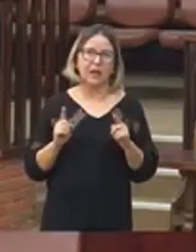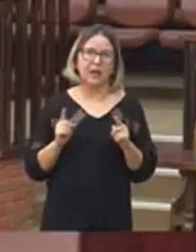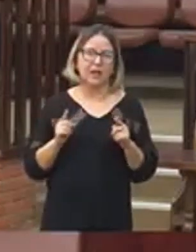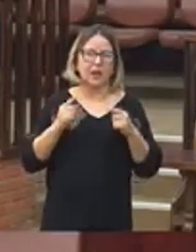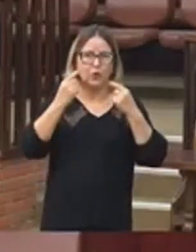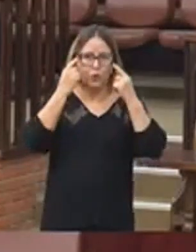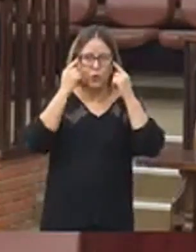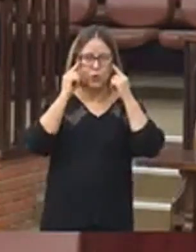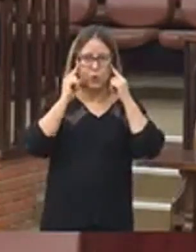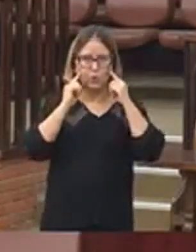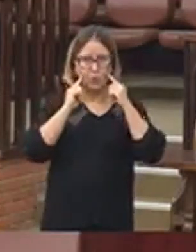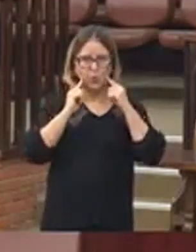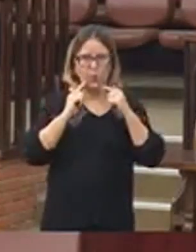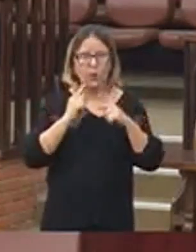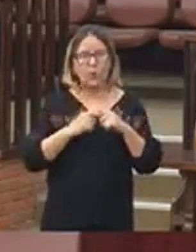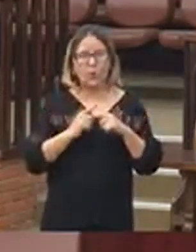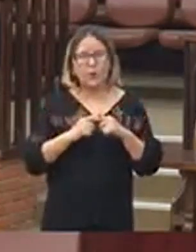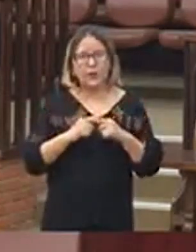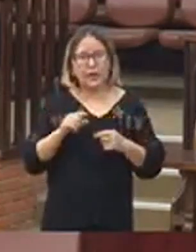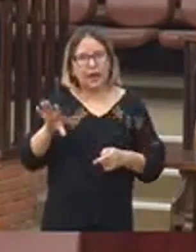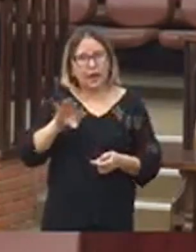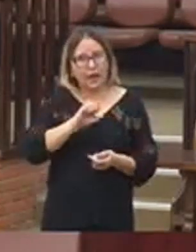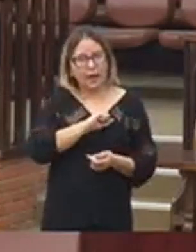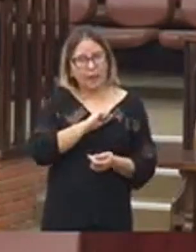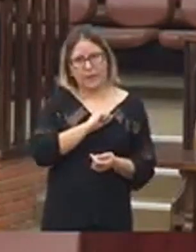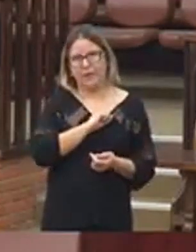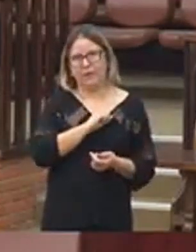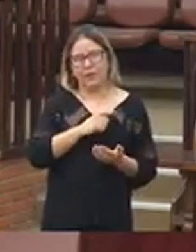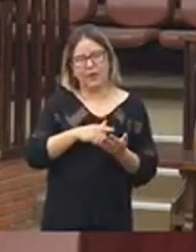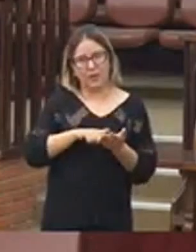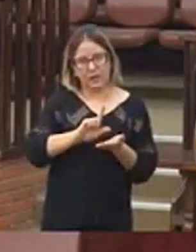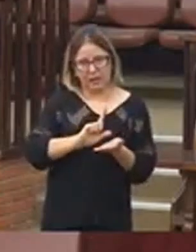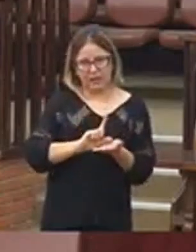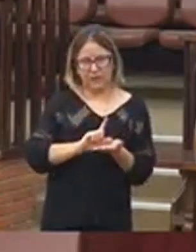Porque Jesus sabia o que iria fazer.